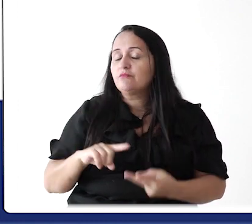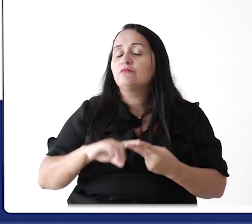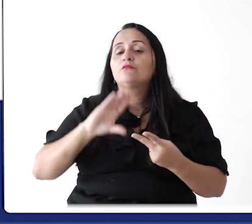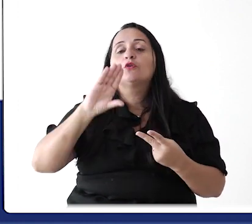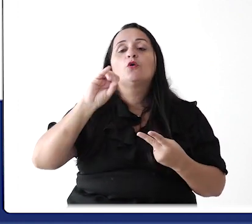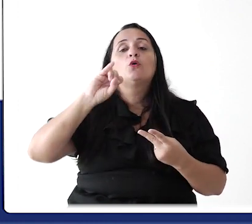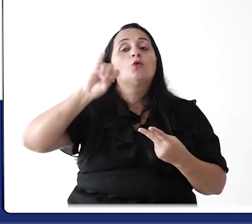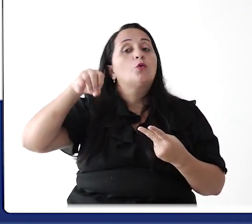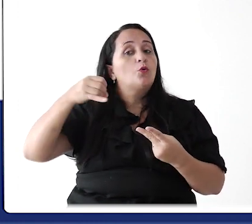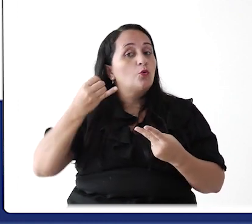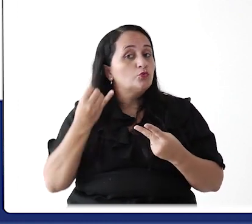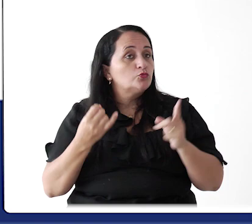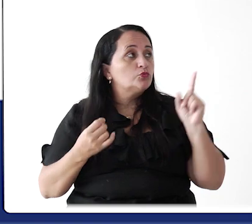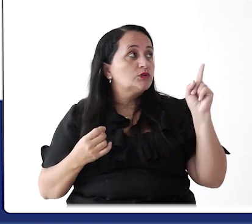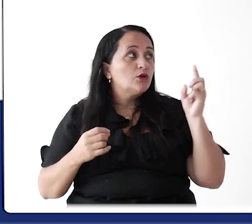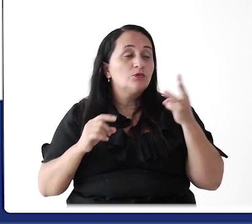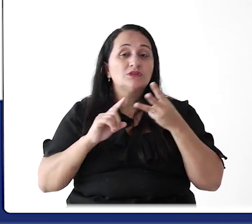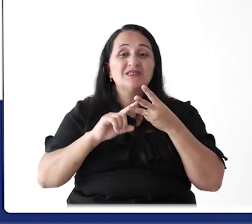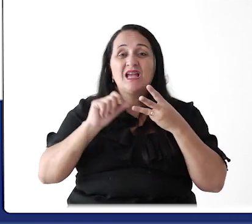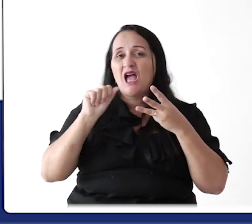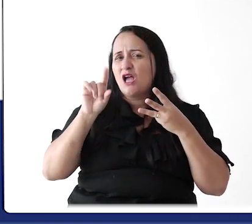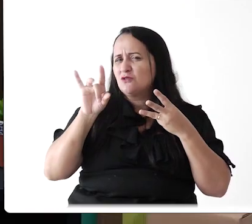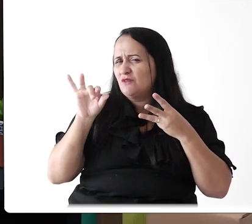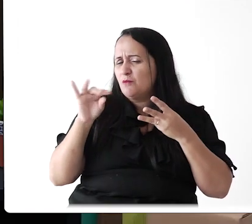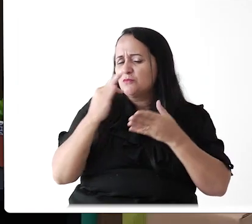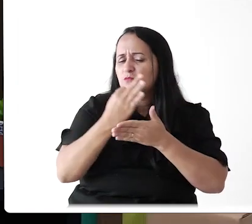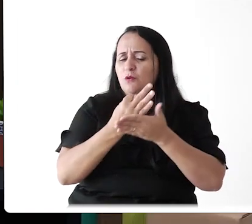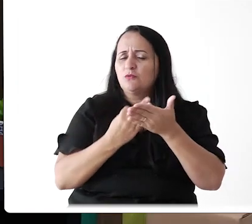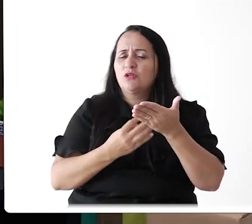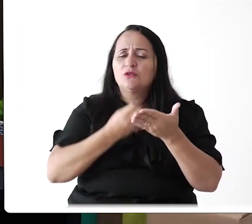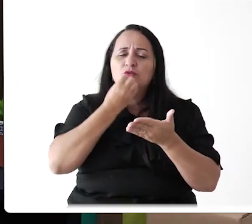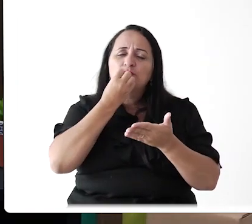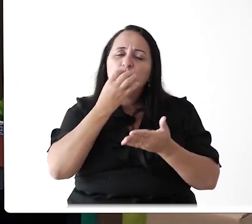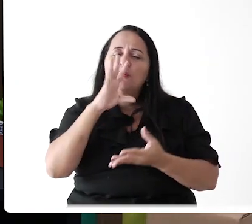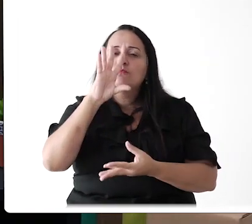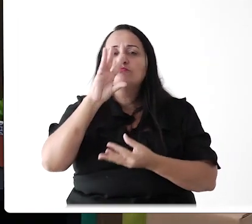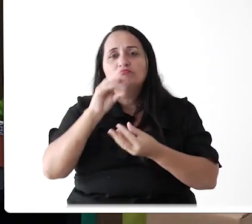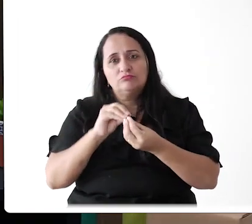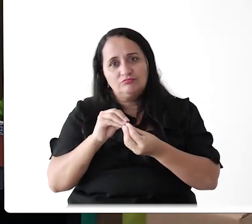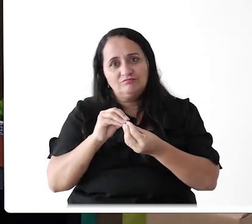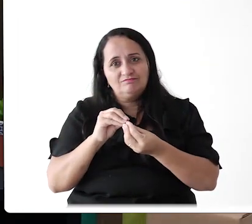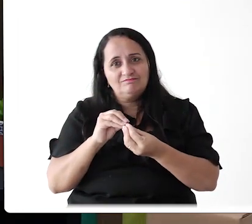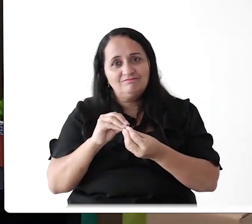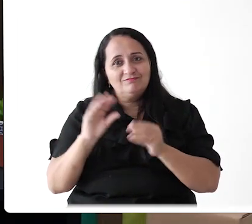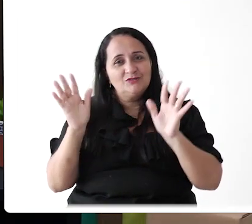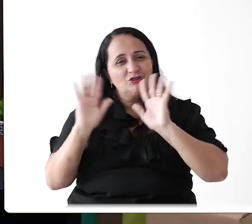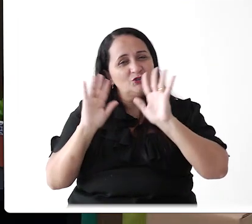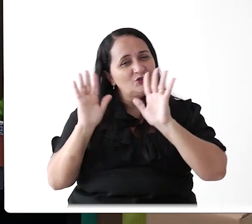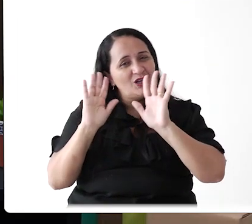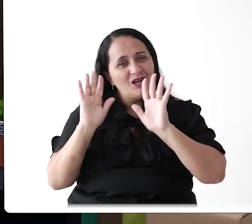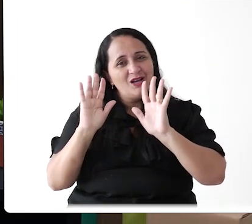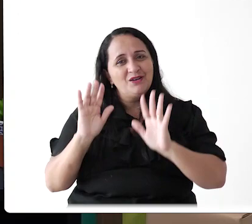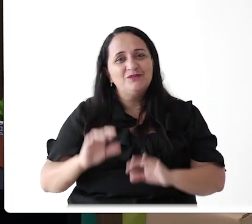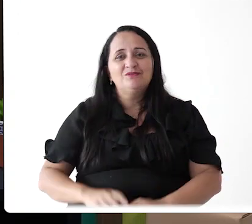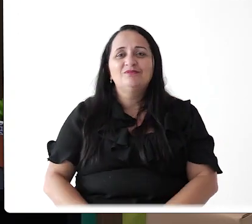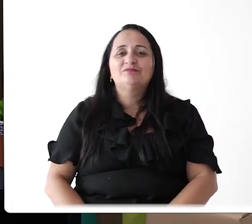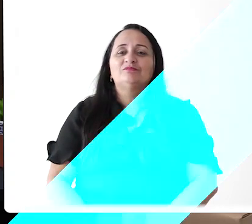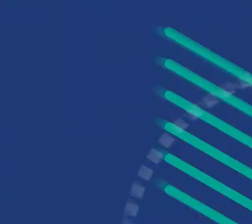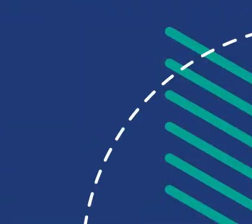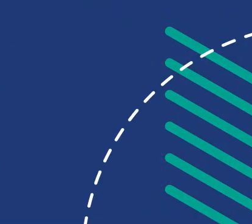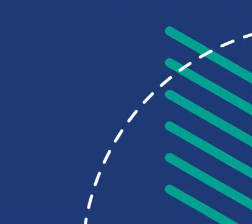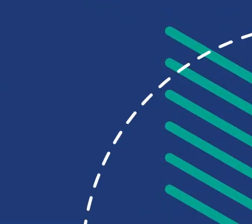o texto coeso e com coerência, tá bom? Te encontro na nossa próxima aula. Tchau, tchau!